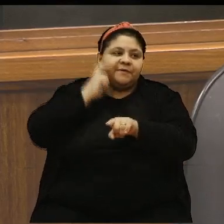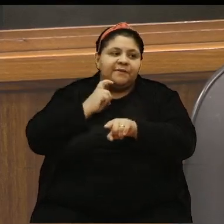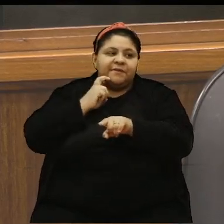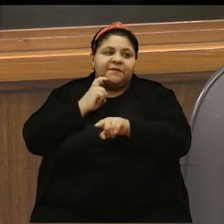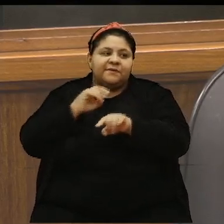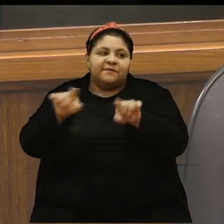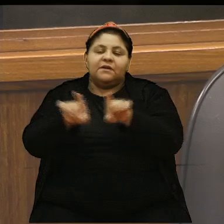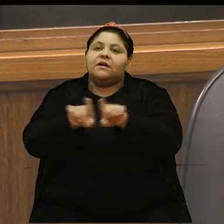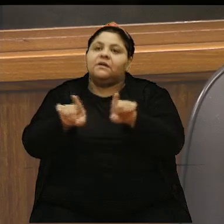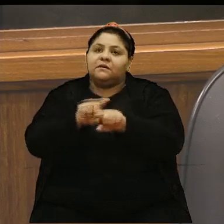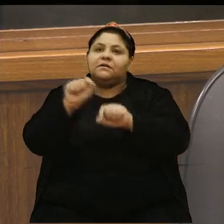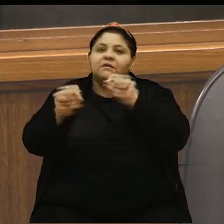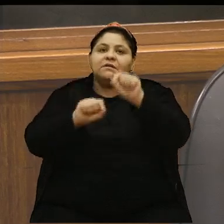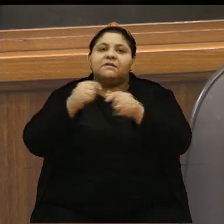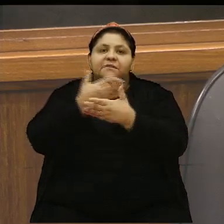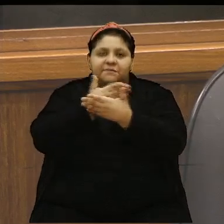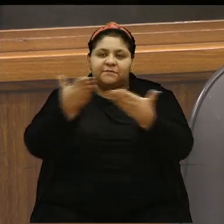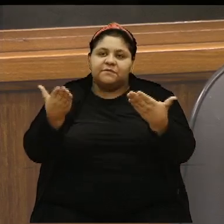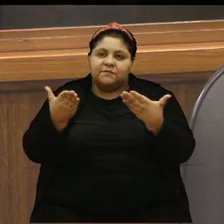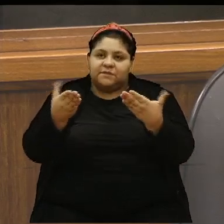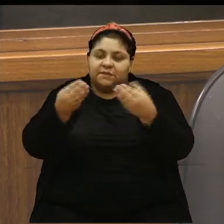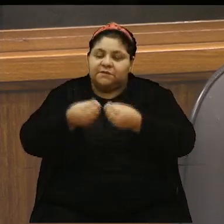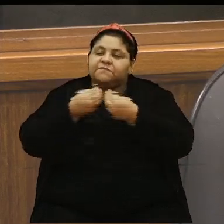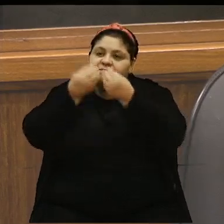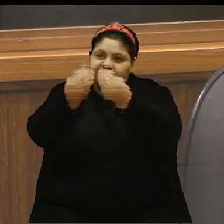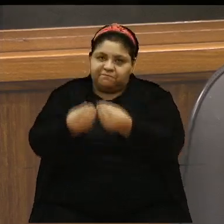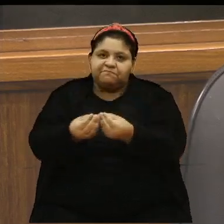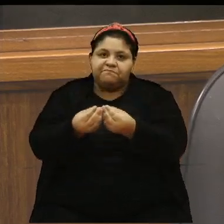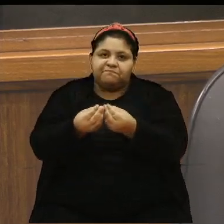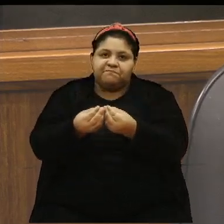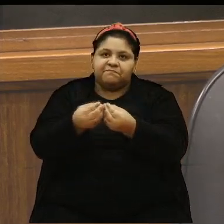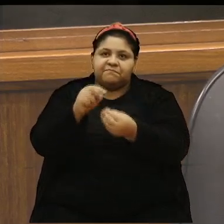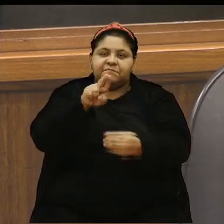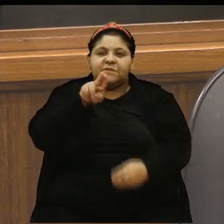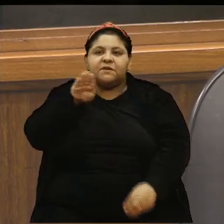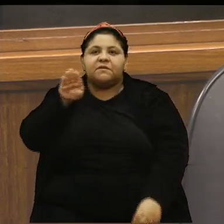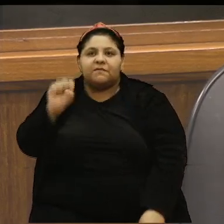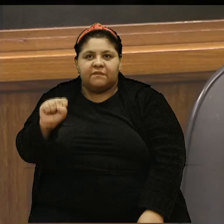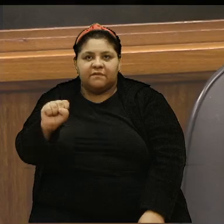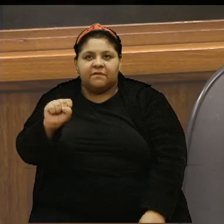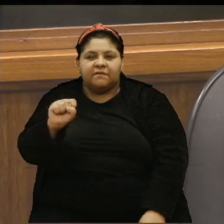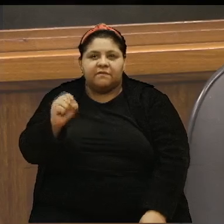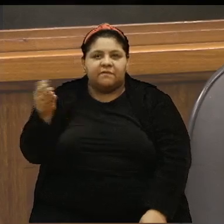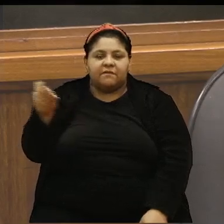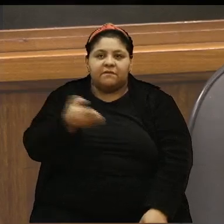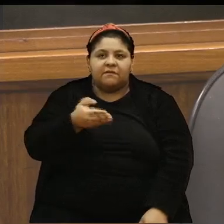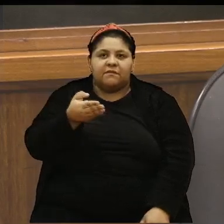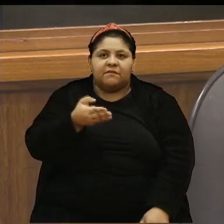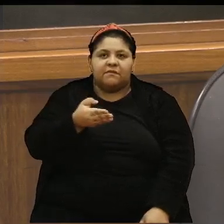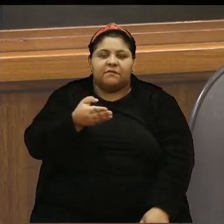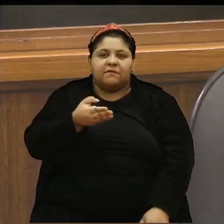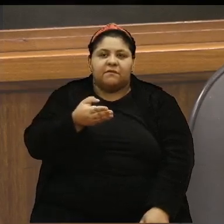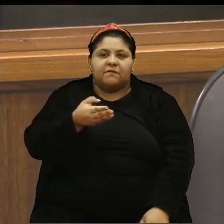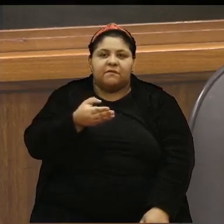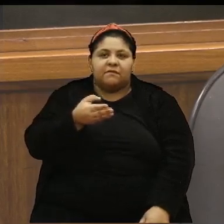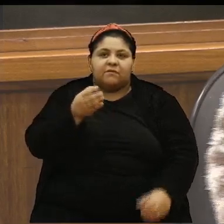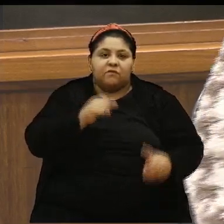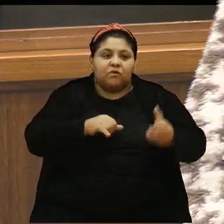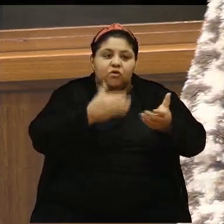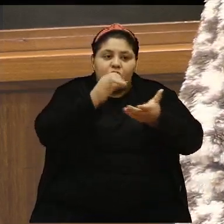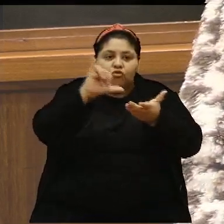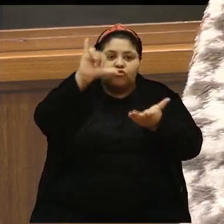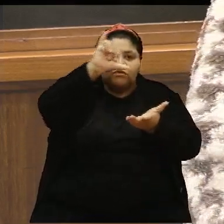entenda o porquê que essa obra não está sendo entregue. E a UBS, ela está lá no céu do Cidade